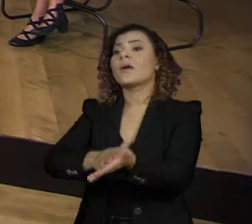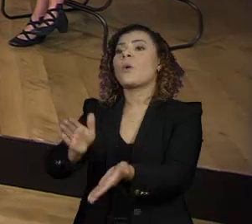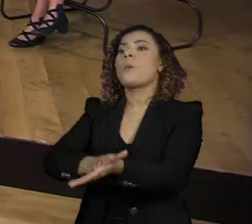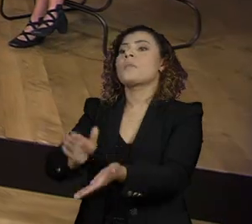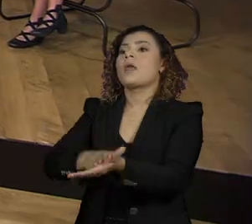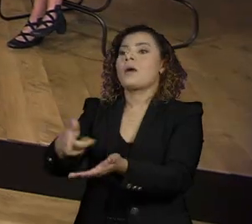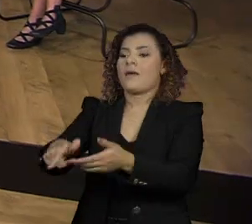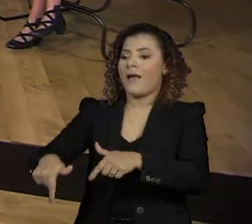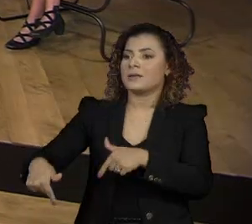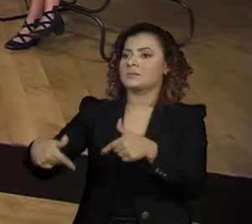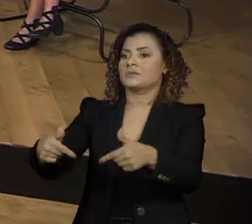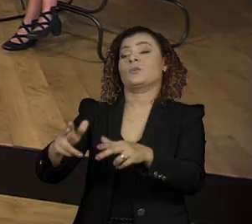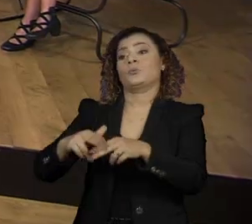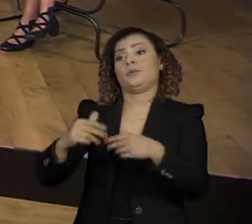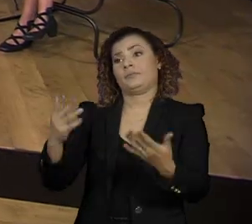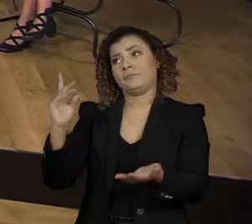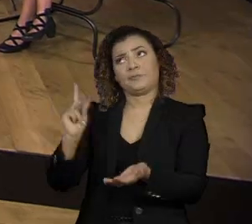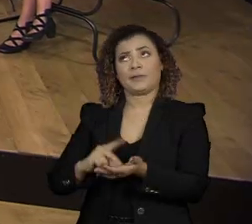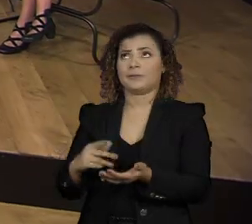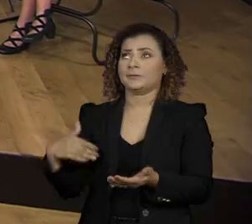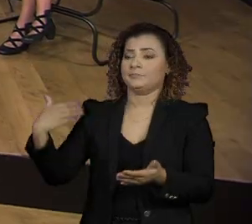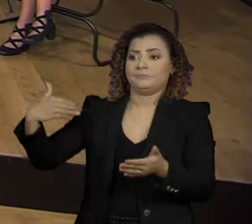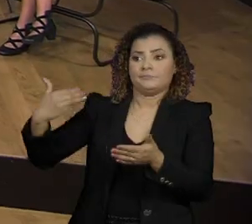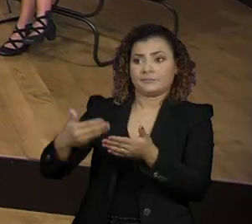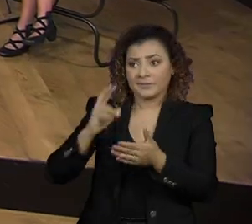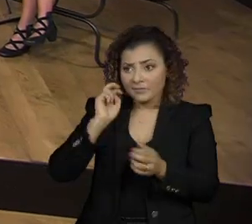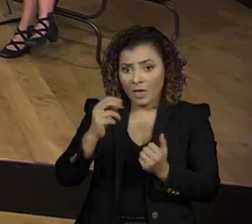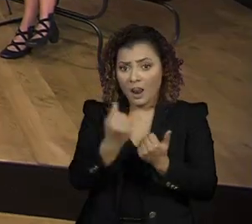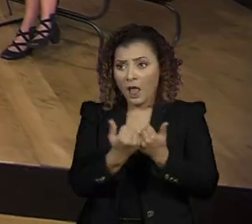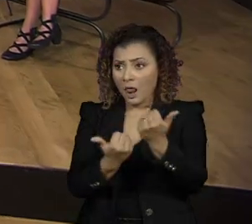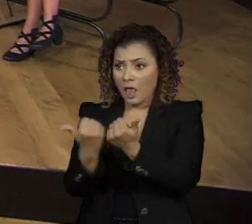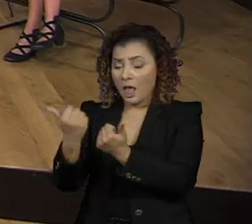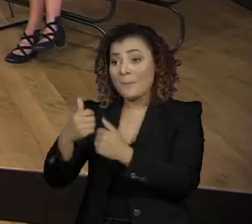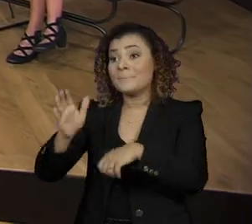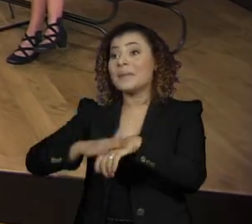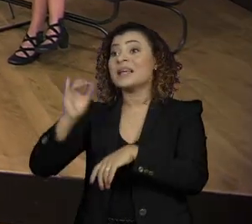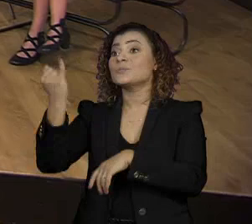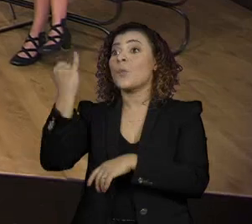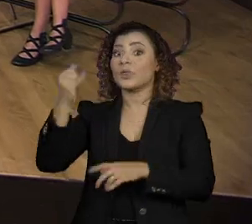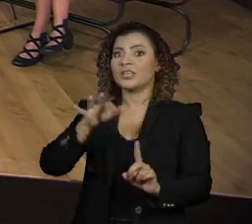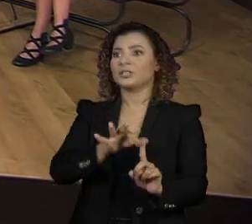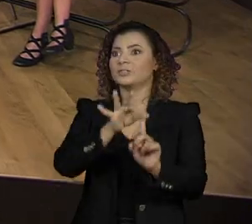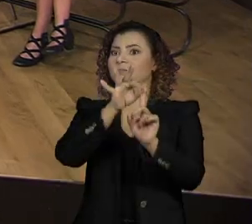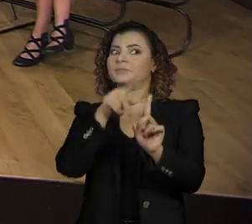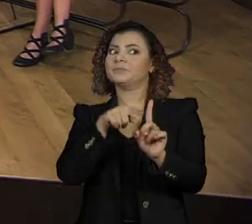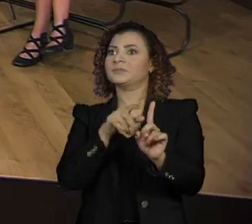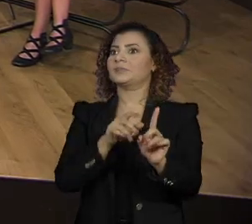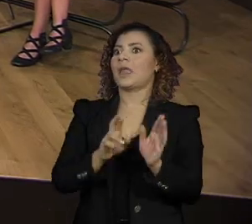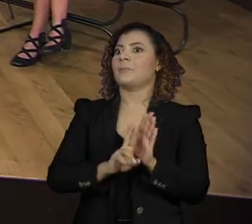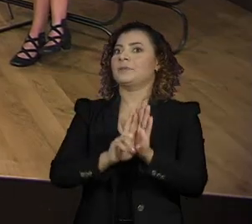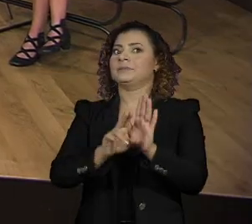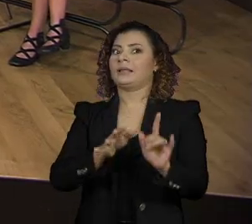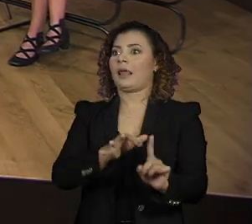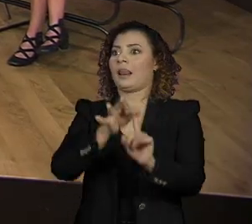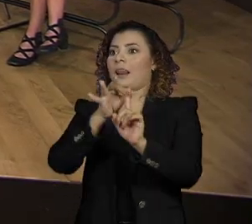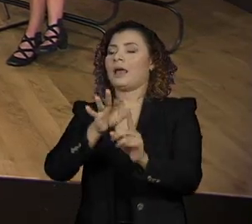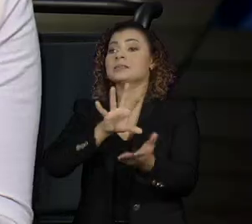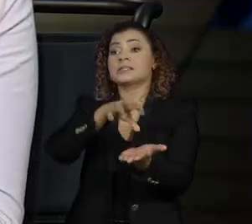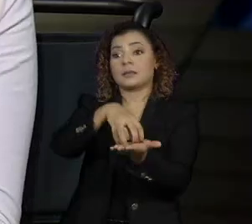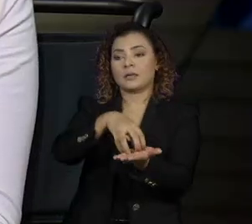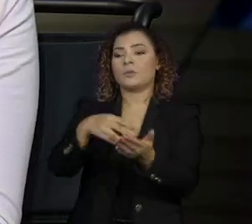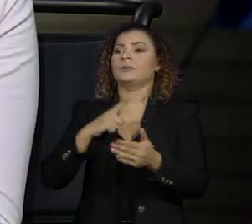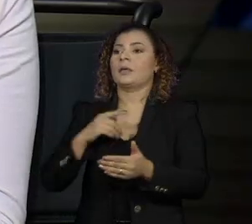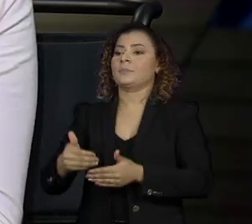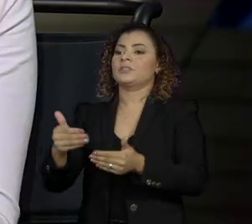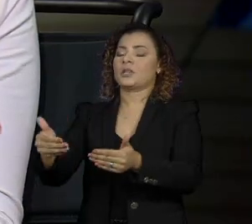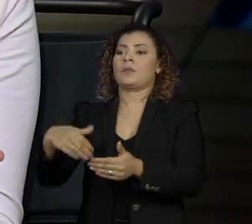aí desse custo total. Afinal, as cadeiras mais importantes, ou aquelas que, em geral, o Centrão ocupa, dos ministérios que